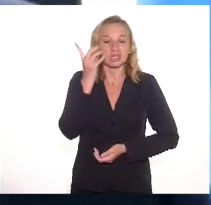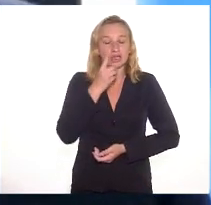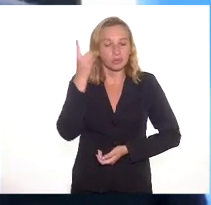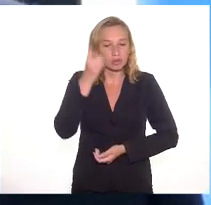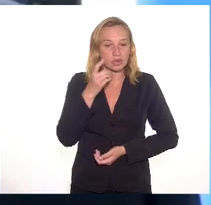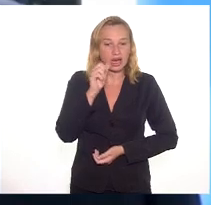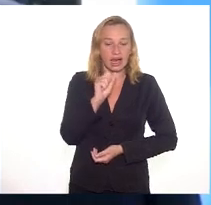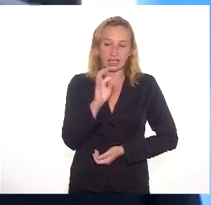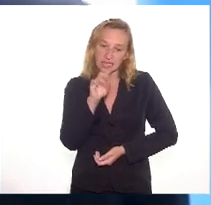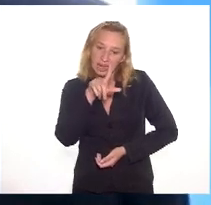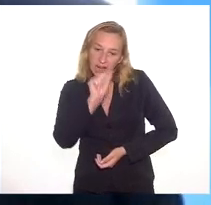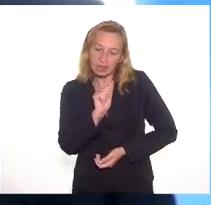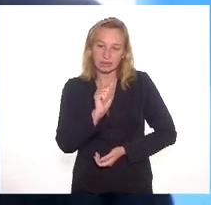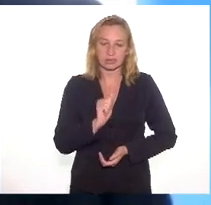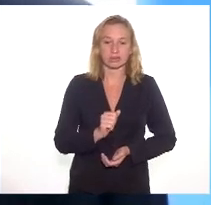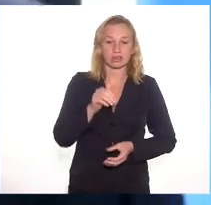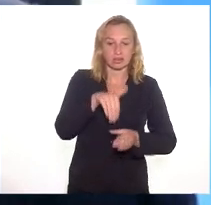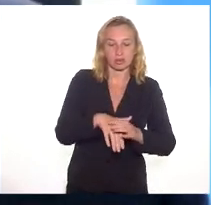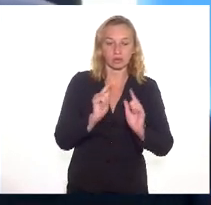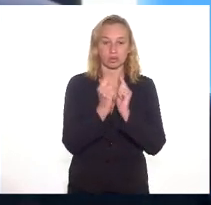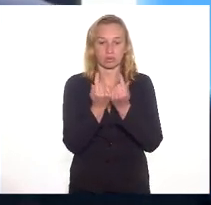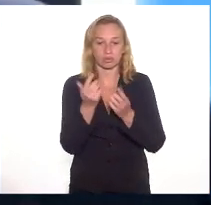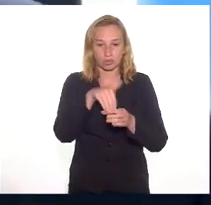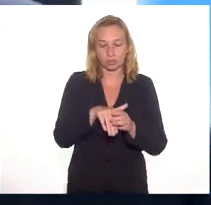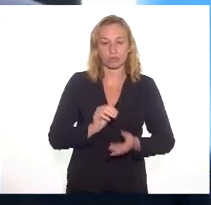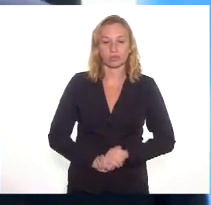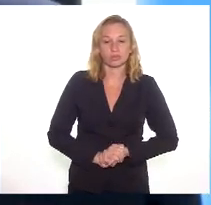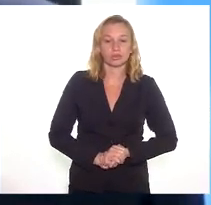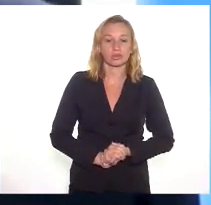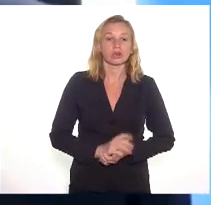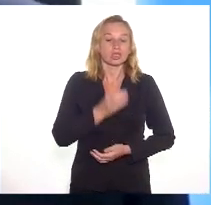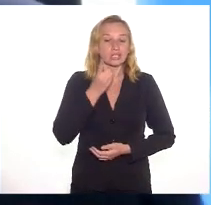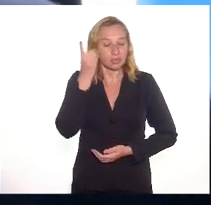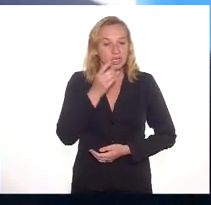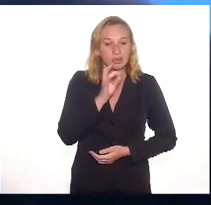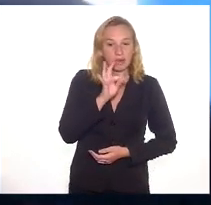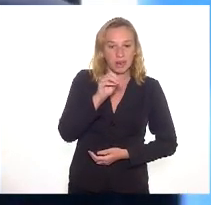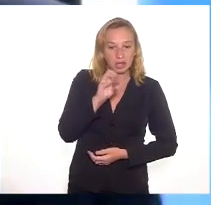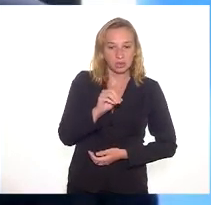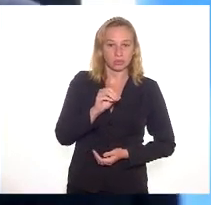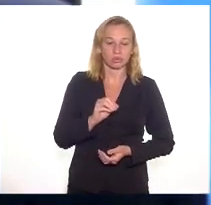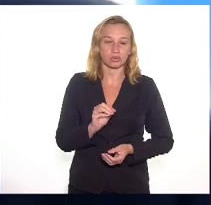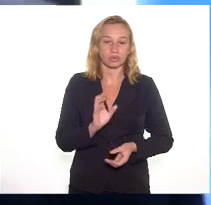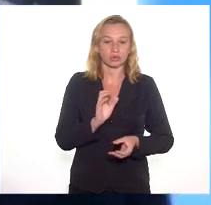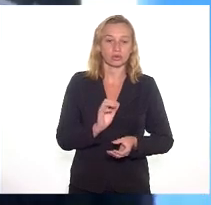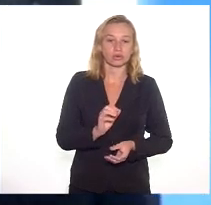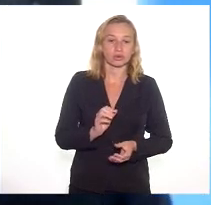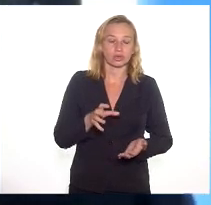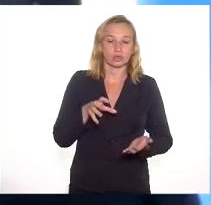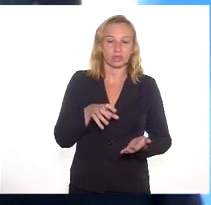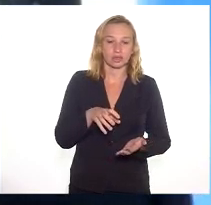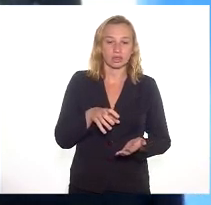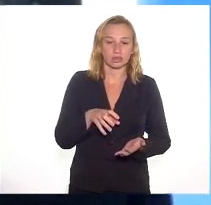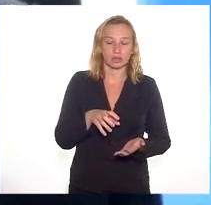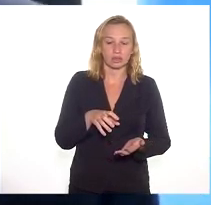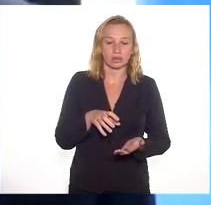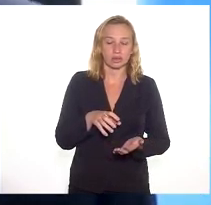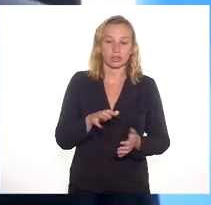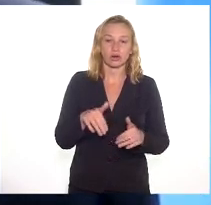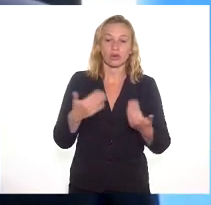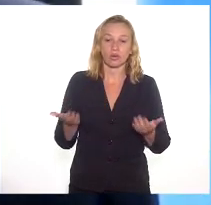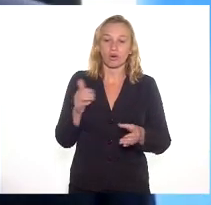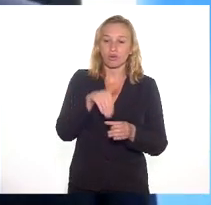Deputado Átila Nunes, não no grupo. Deputado Bebeto, eu registro que o deputado Bebeto trocou o voto